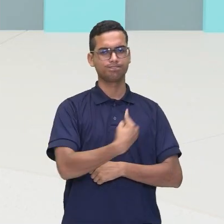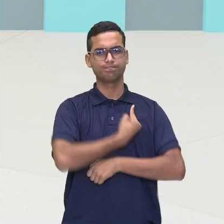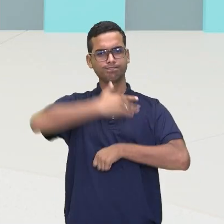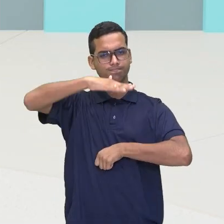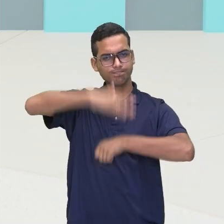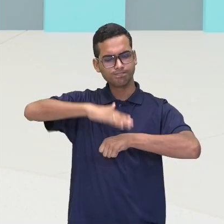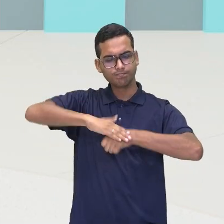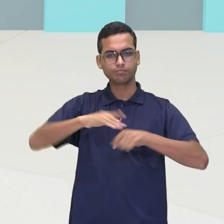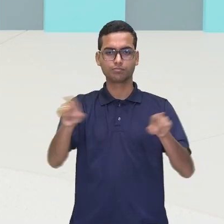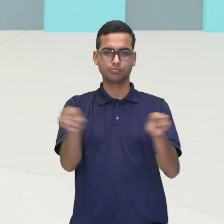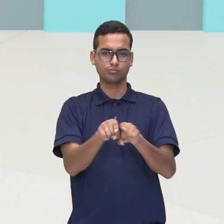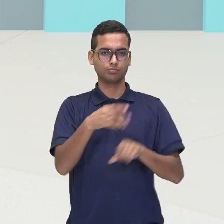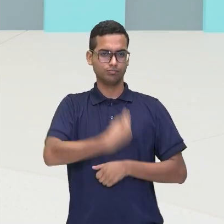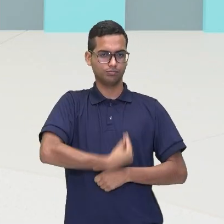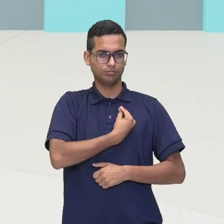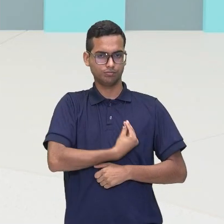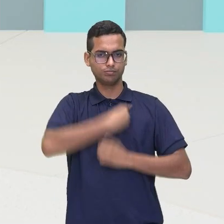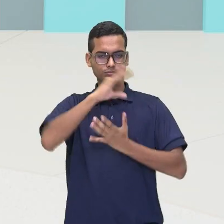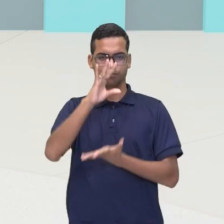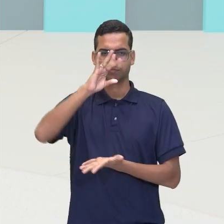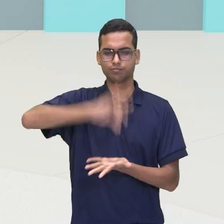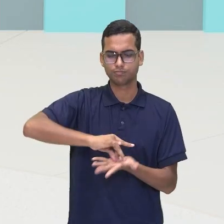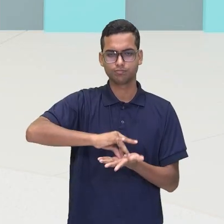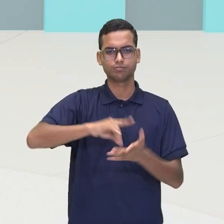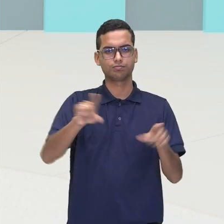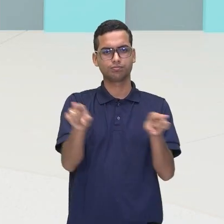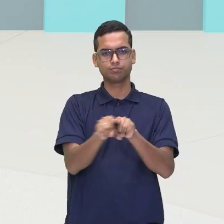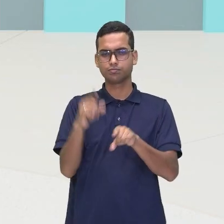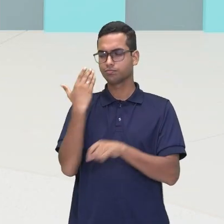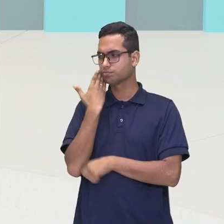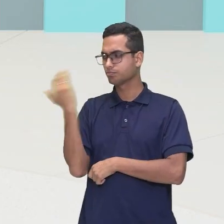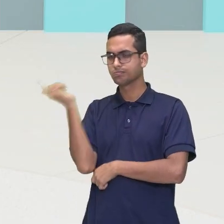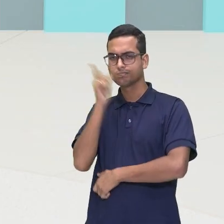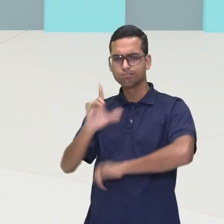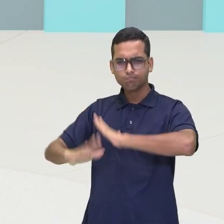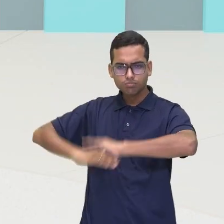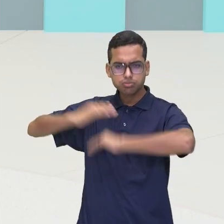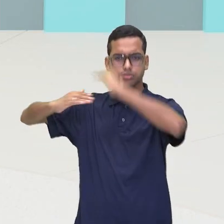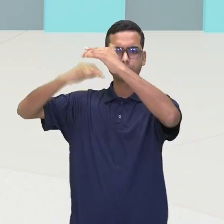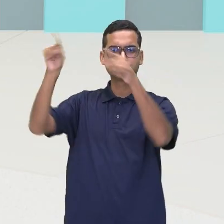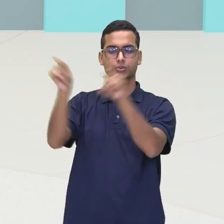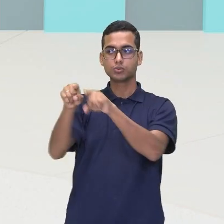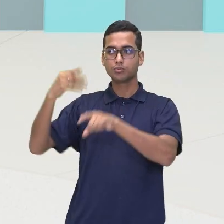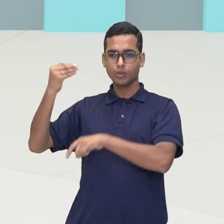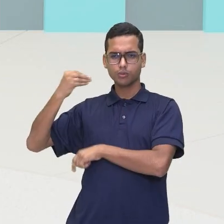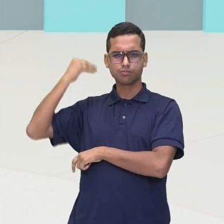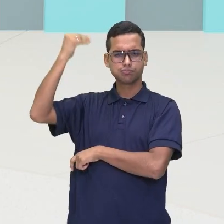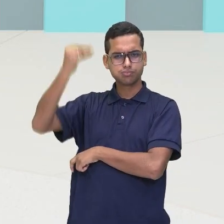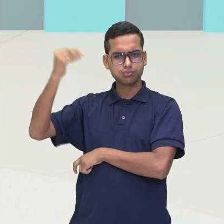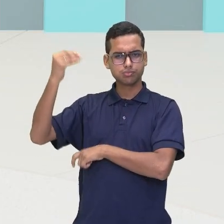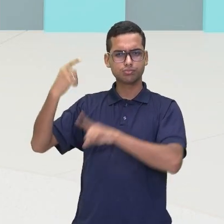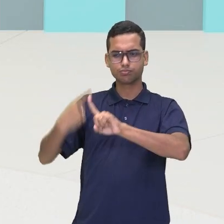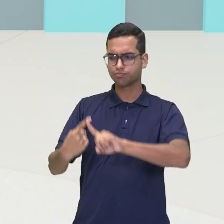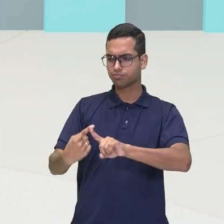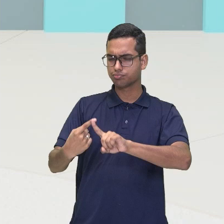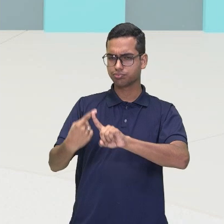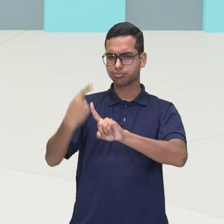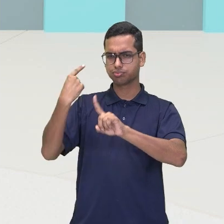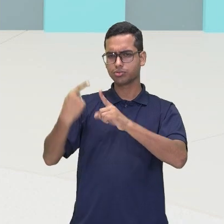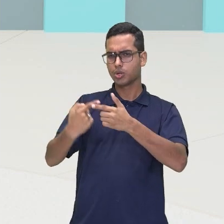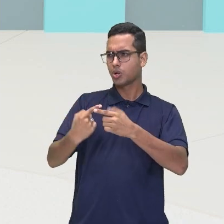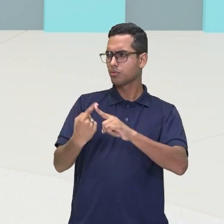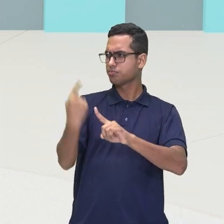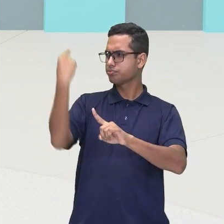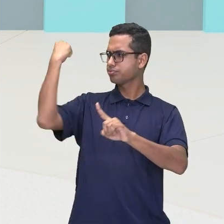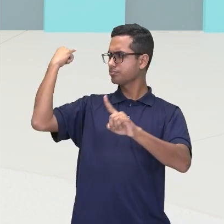em vida, aquilo que vamos desenvolvendo e experienciando ao longo do tempo.